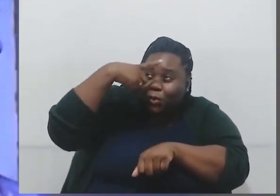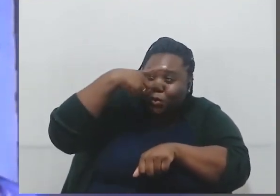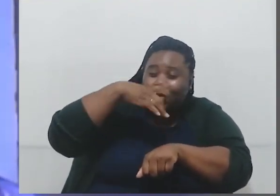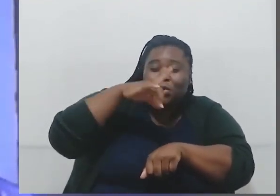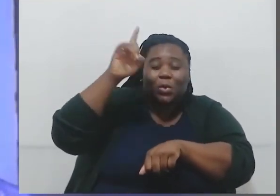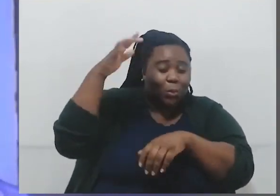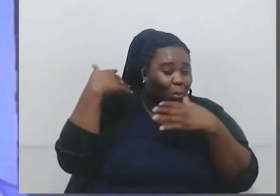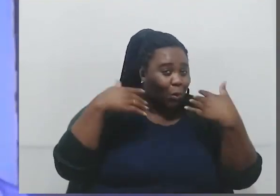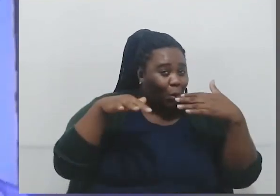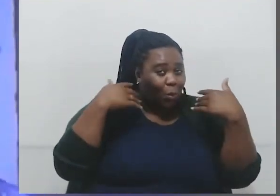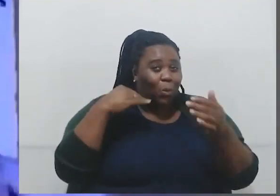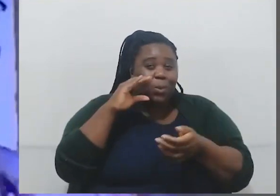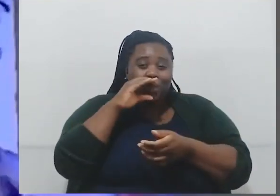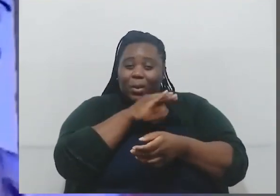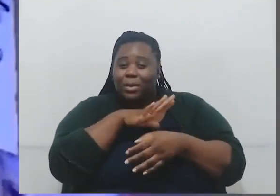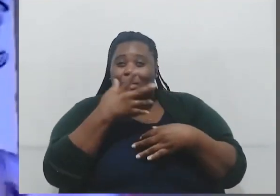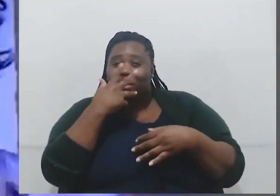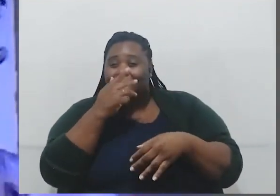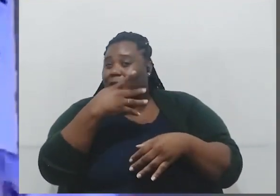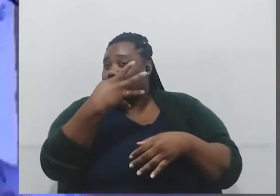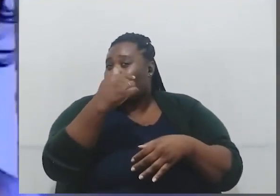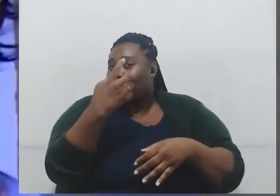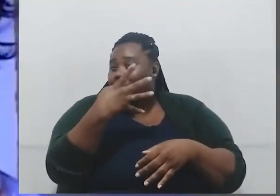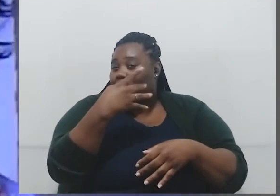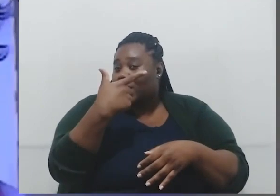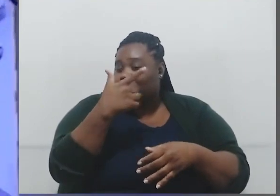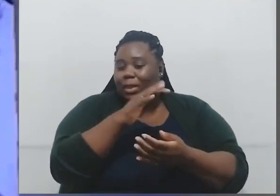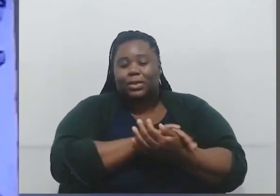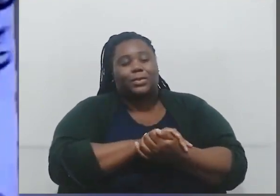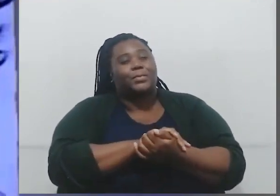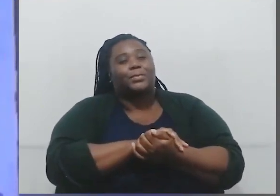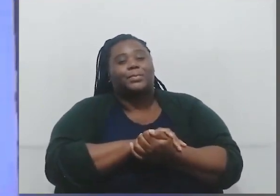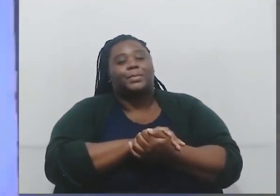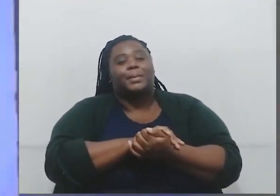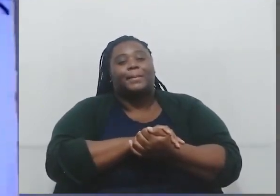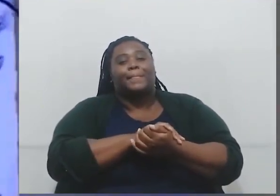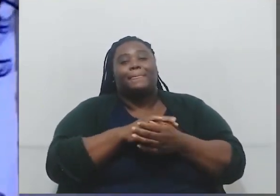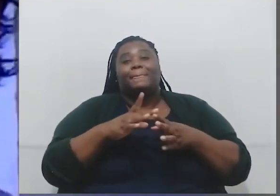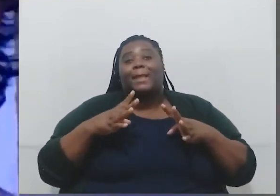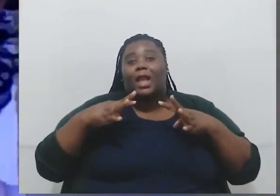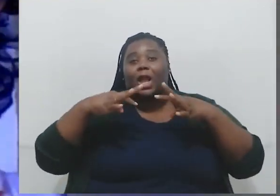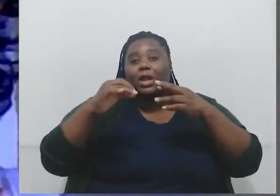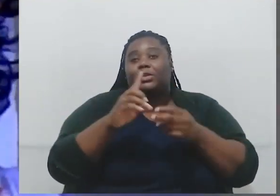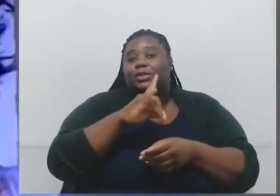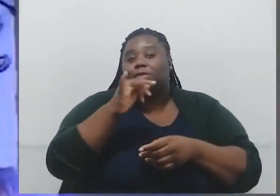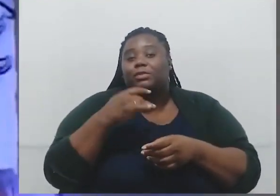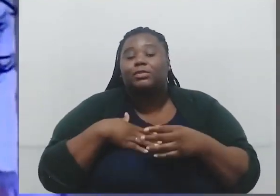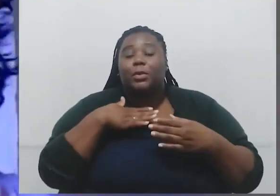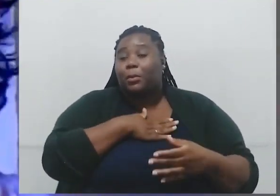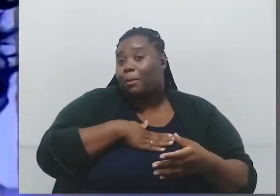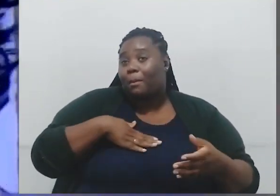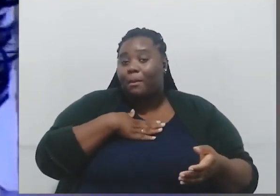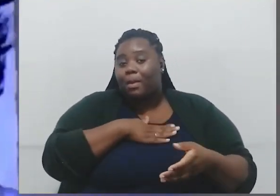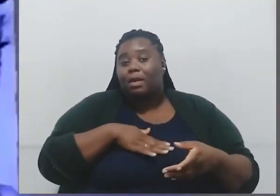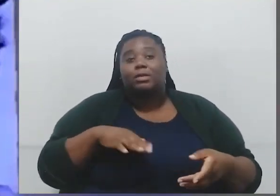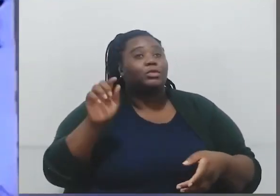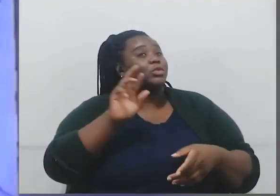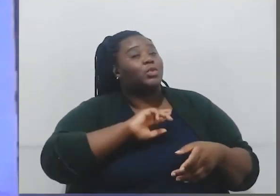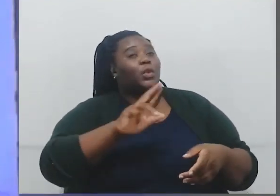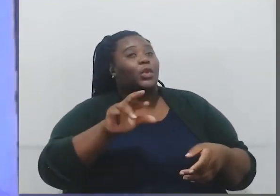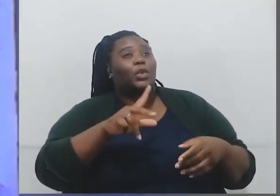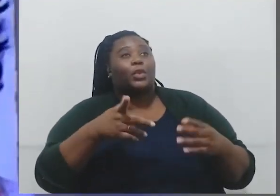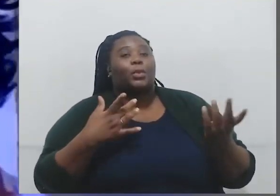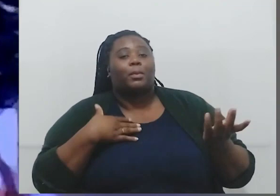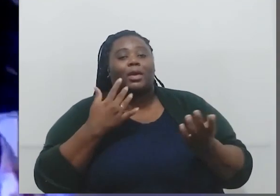graus. E assim, e todos os dias ia com o maior prazer. Isso não era tipo uma espécie